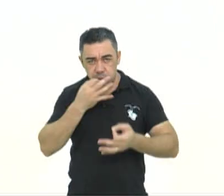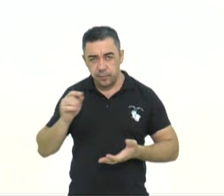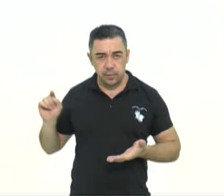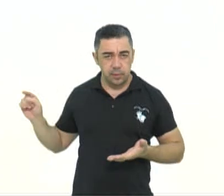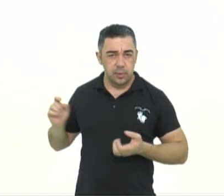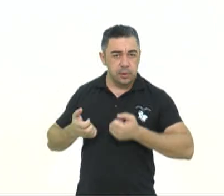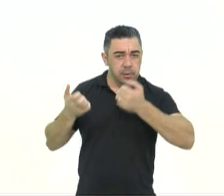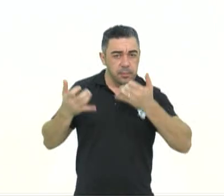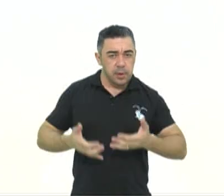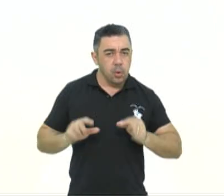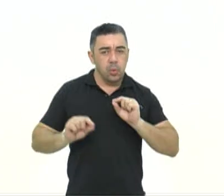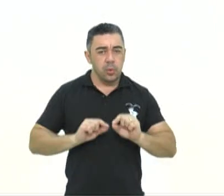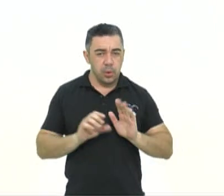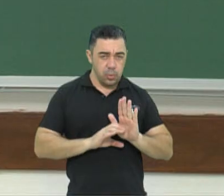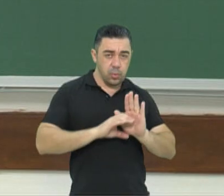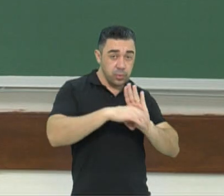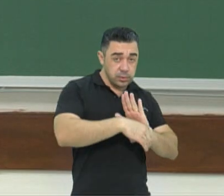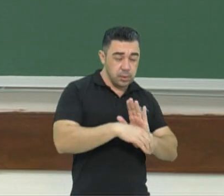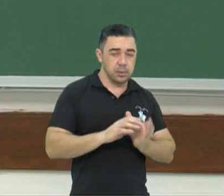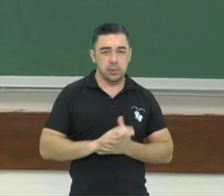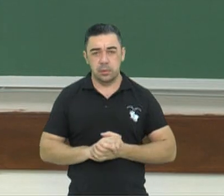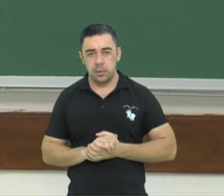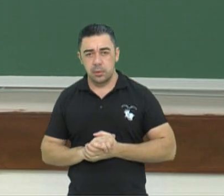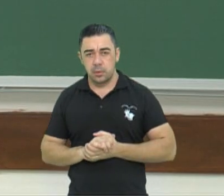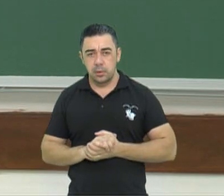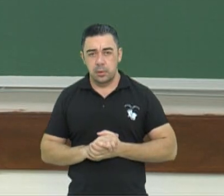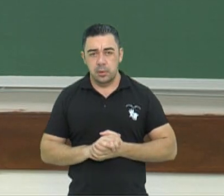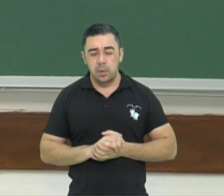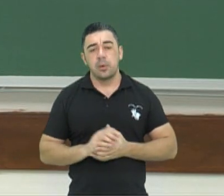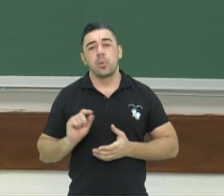ali com relação à definição. A